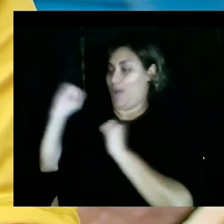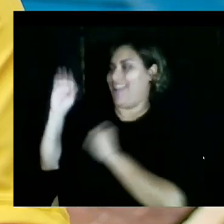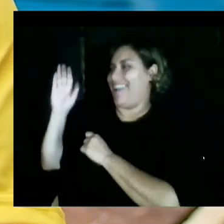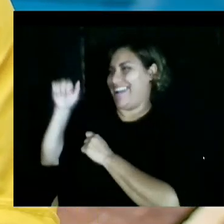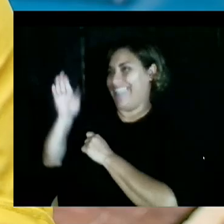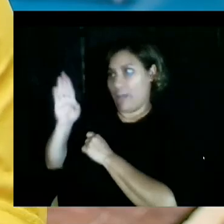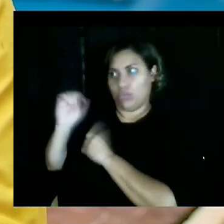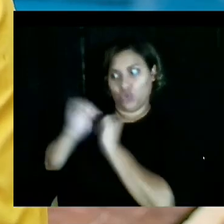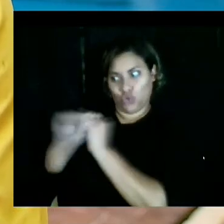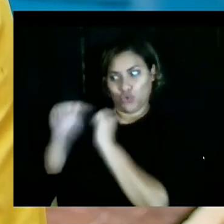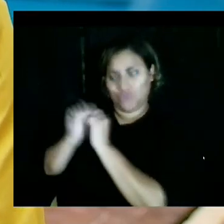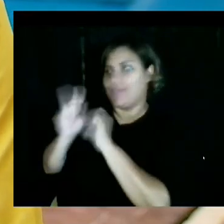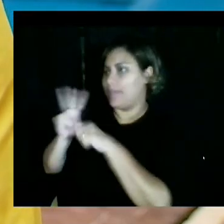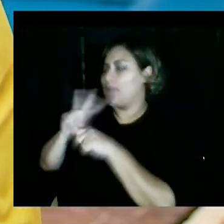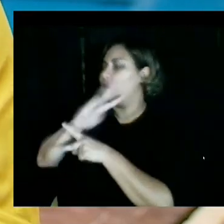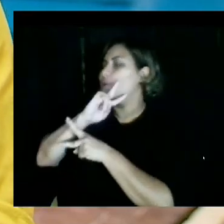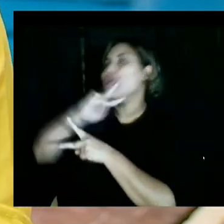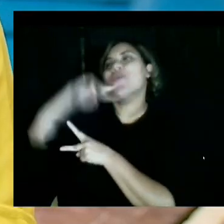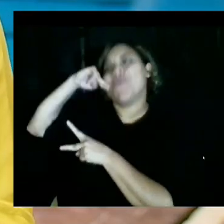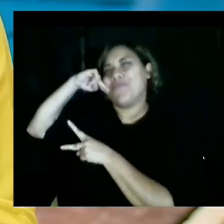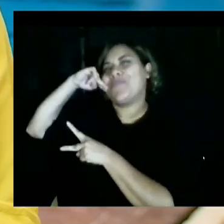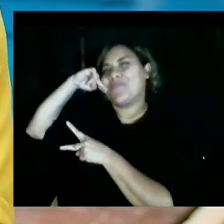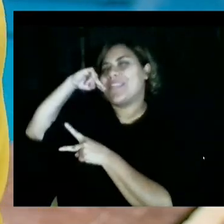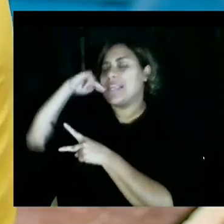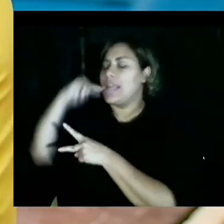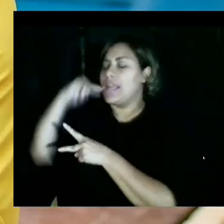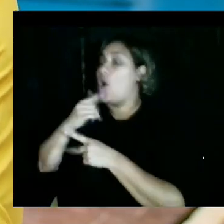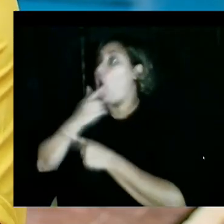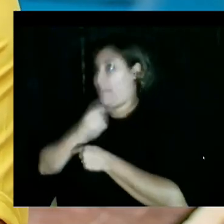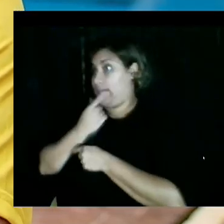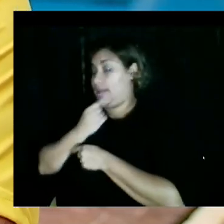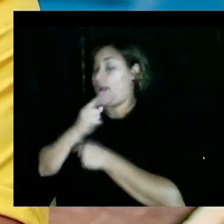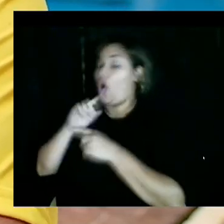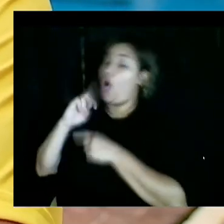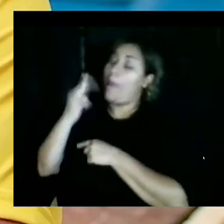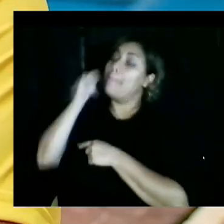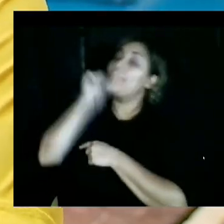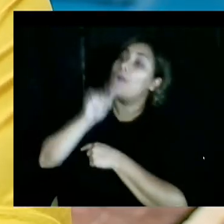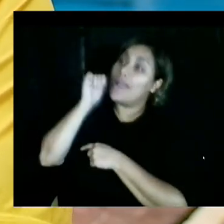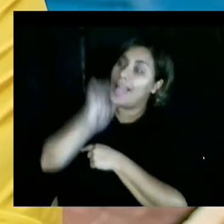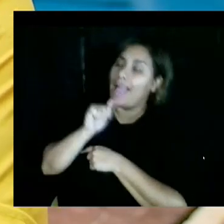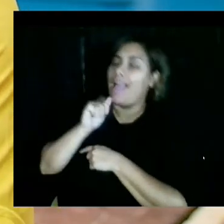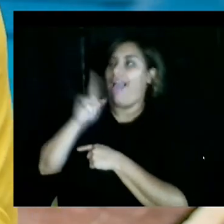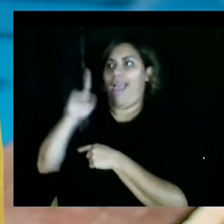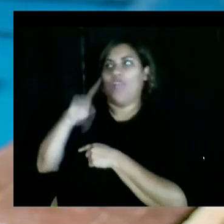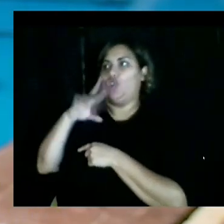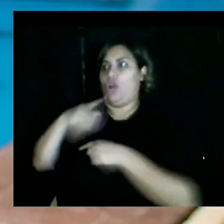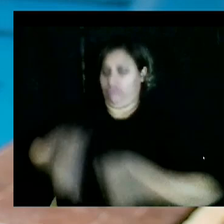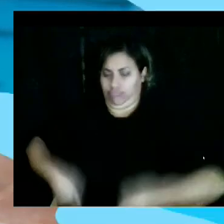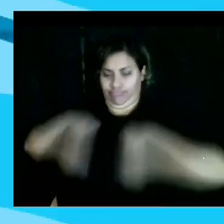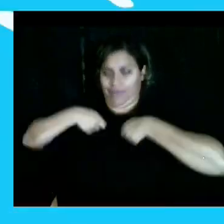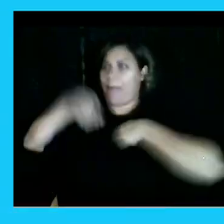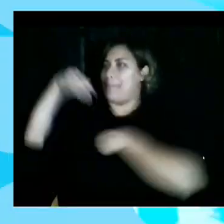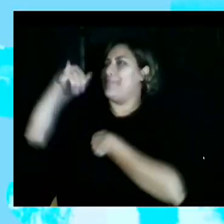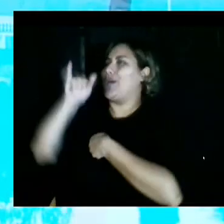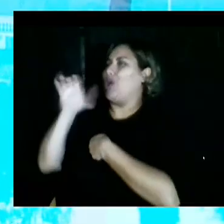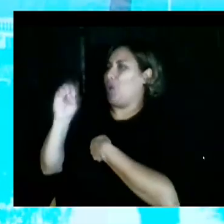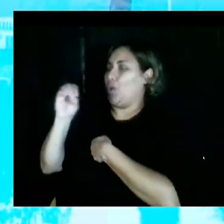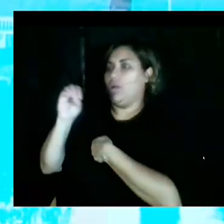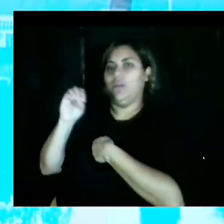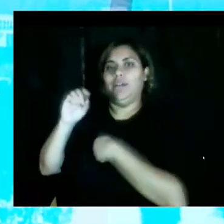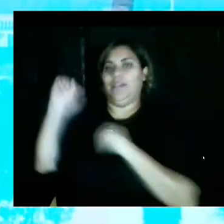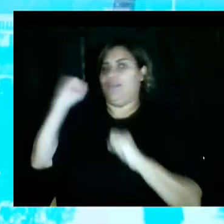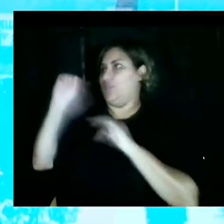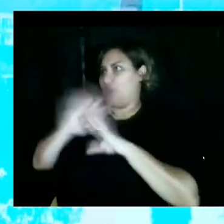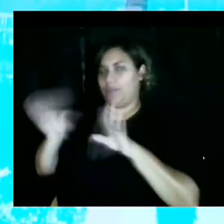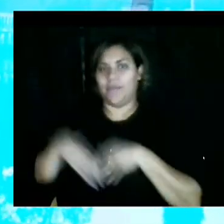sunga. E o feminino uma toalhinha igual e maiô. Quanto menos coisa, melhor. Para os saltos ornamentais, sim. Galera, tô aqui